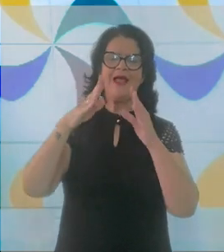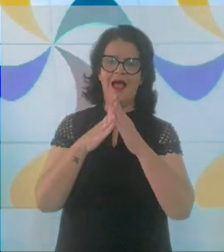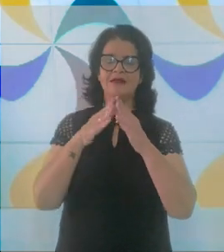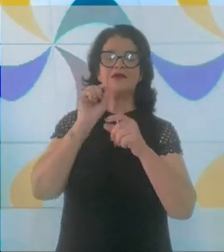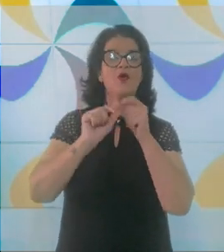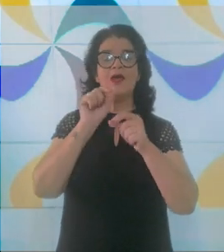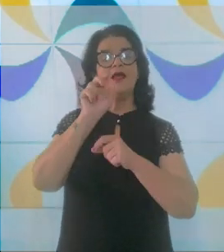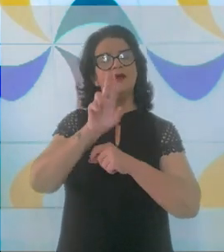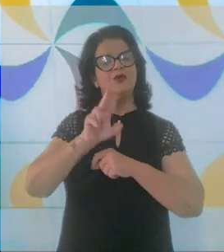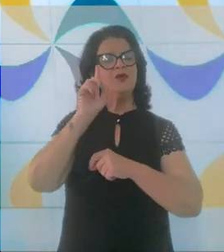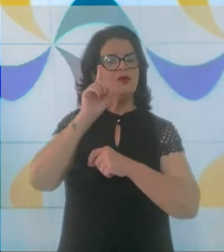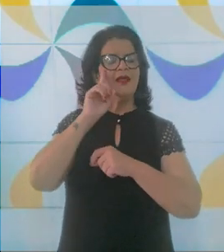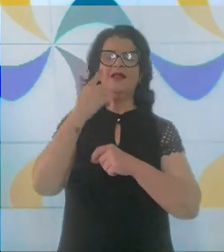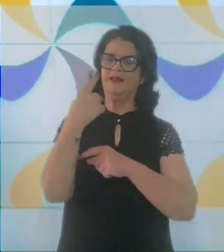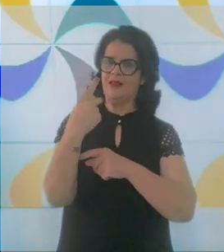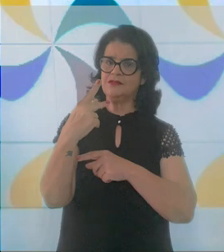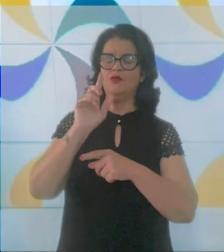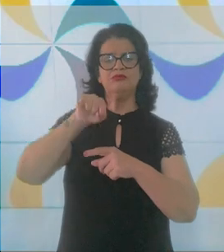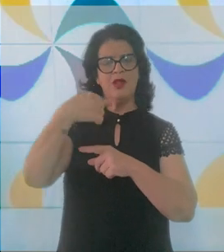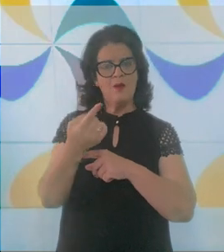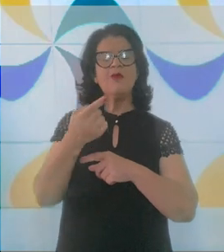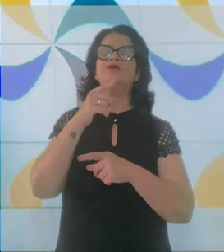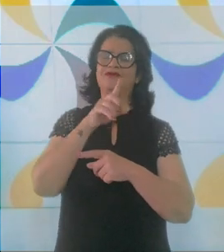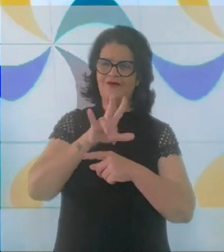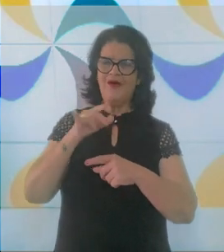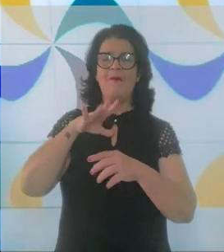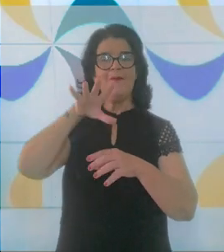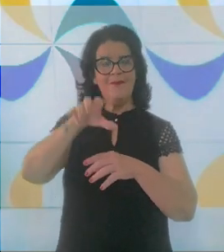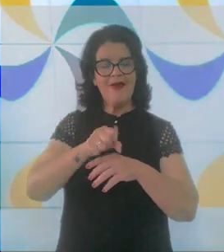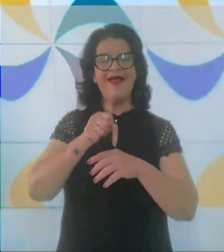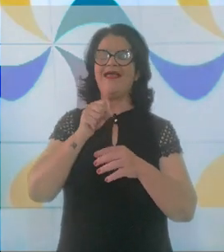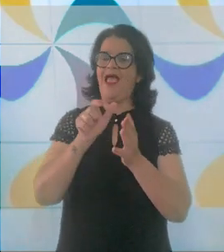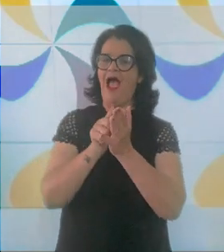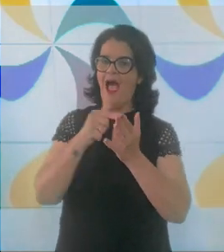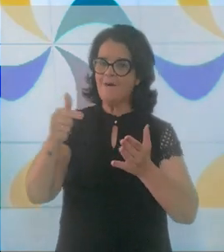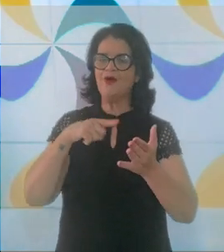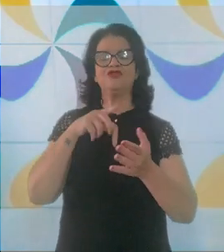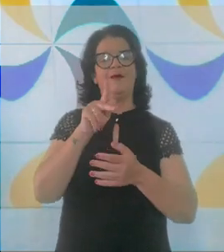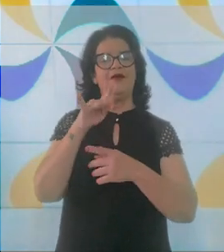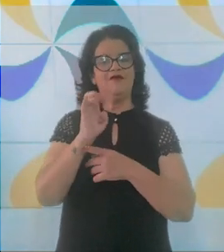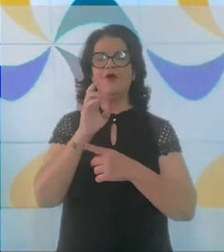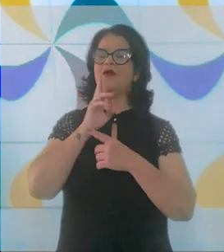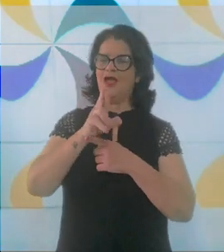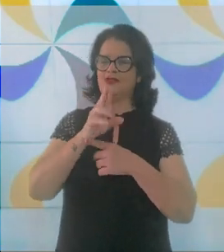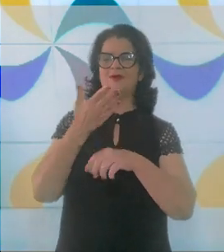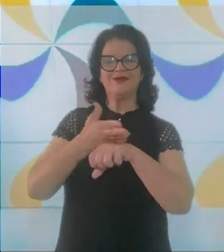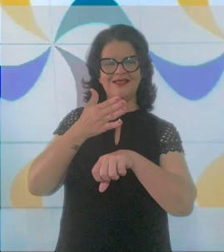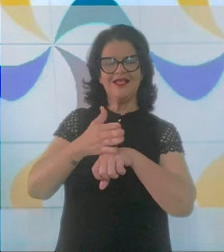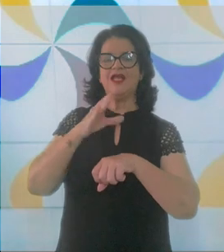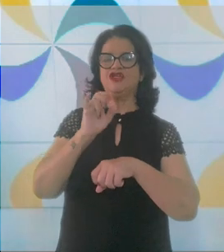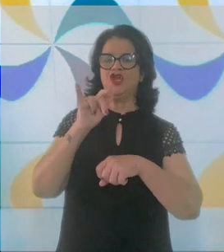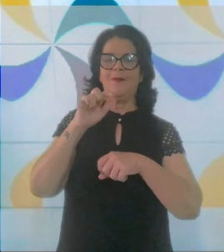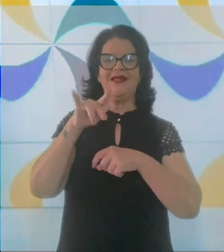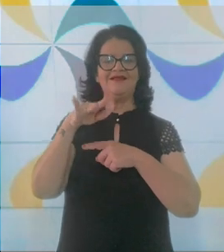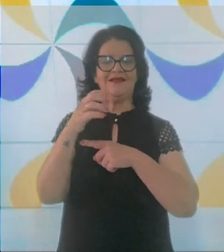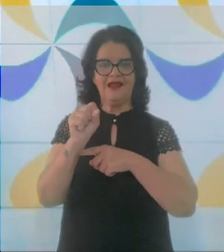seu cotidiano. Após isso, mãos à obra. Peguem a apostila do Prevup e resolvam os exercícios de